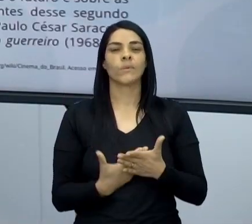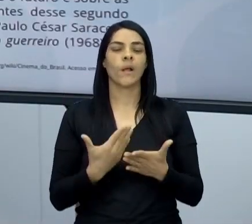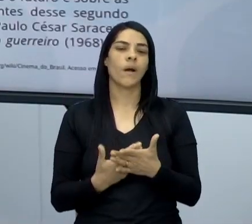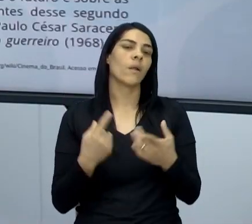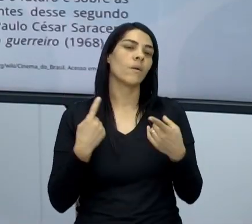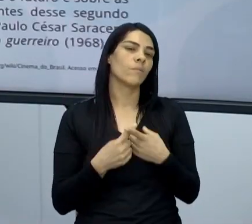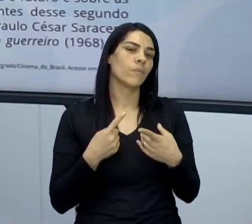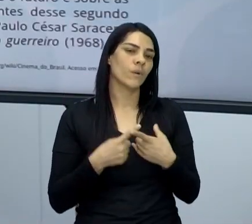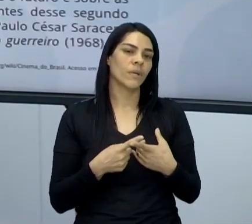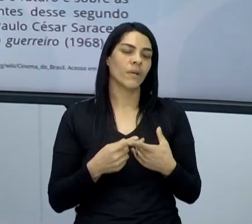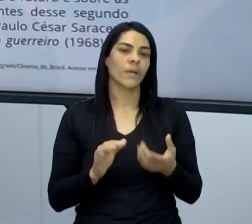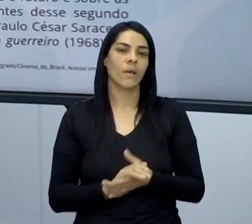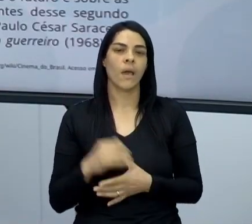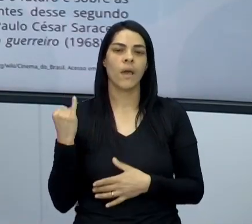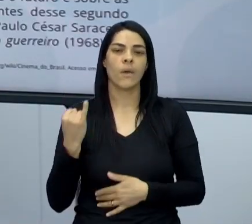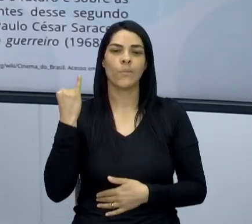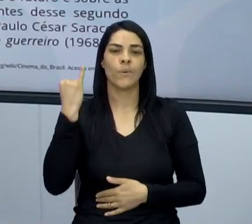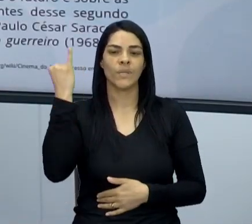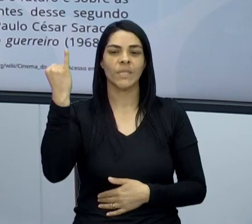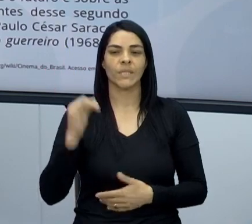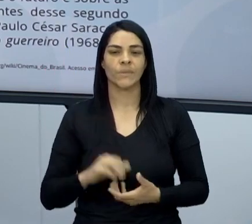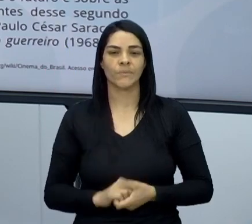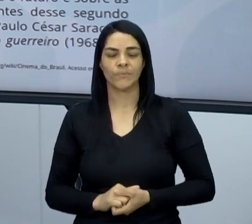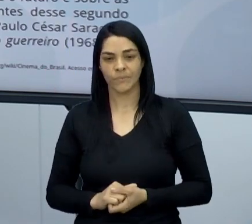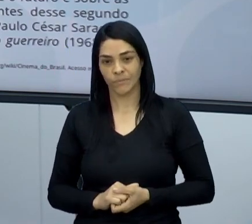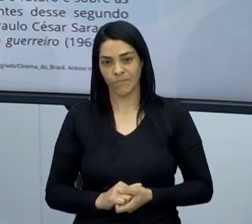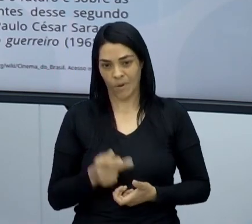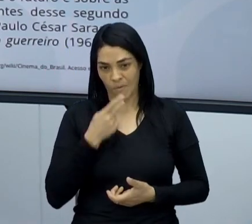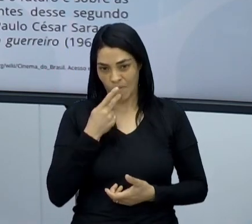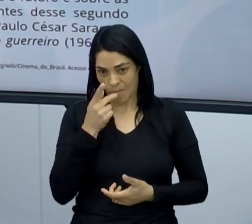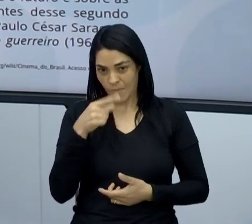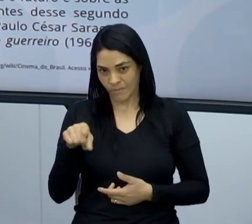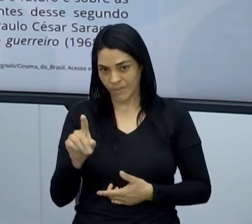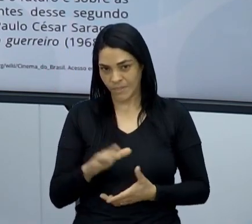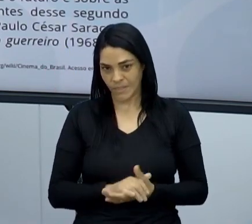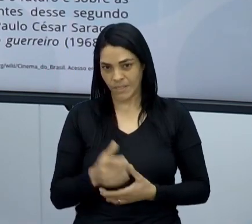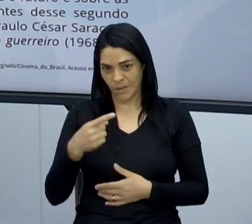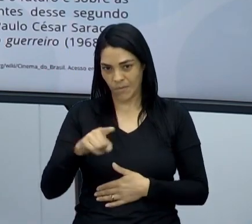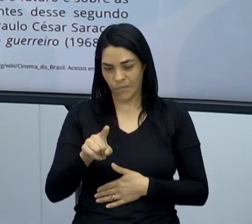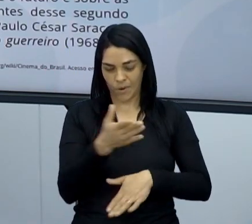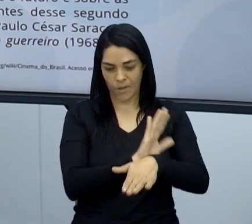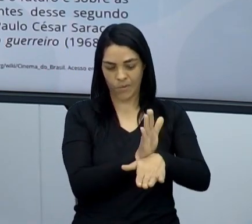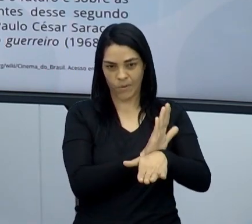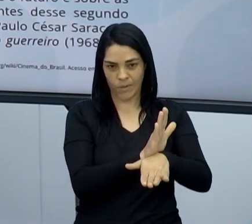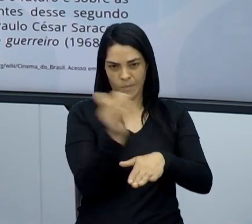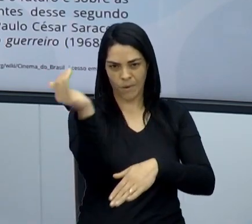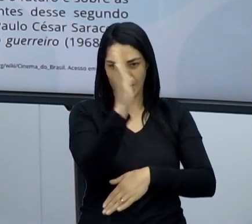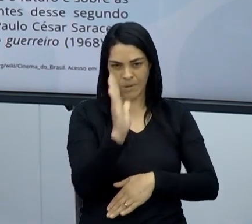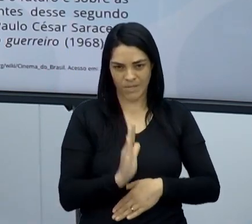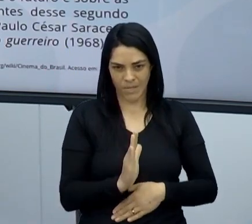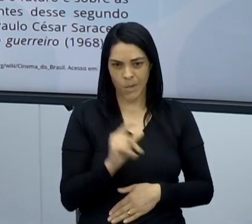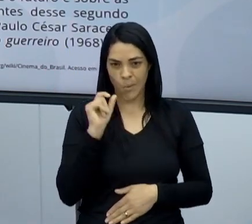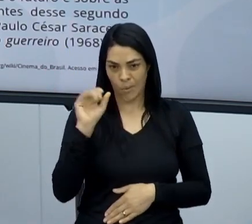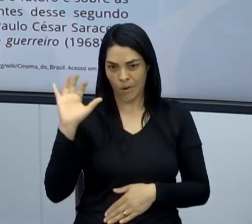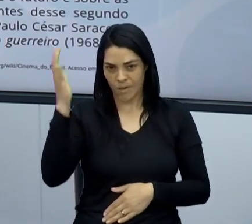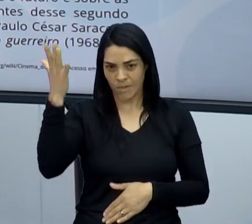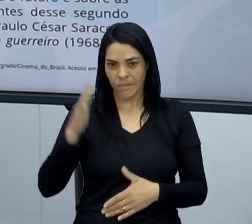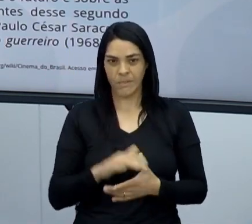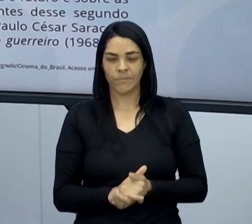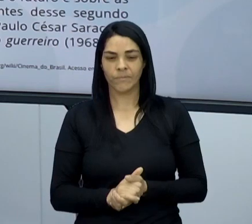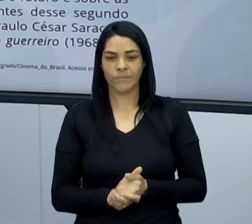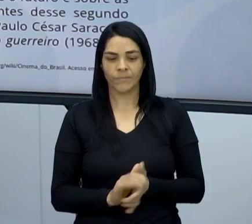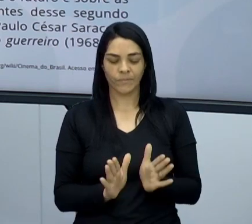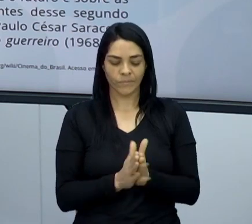é algo muito importante. Vou falar uma coisa para vocês. Eu fui na Cinemateca Brasileira, eu